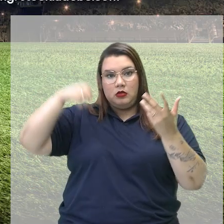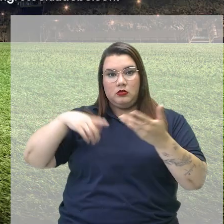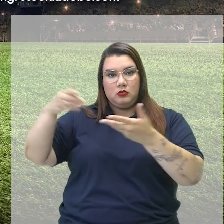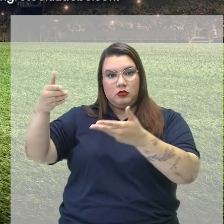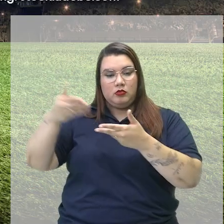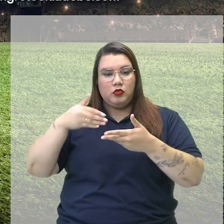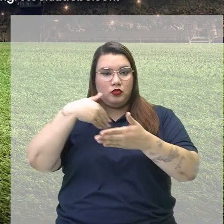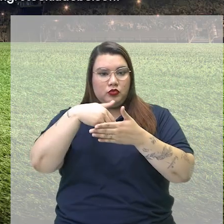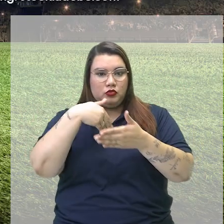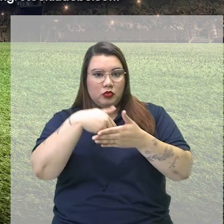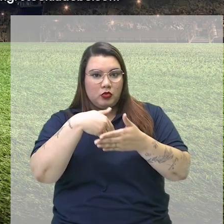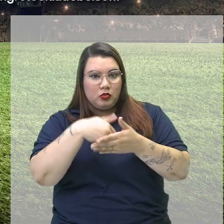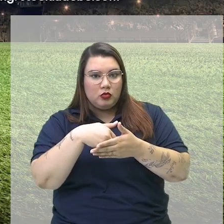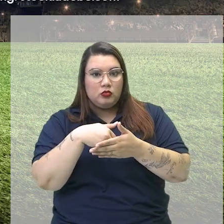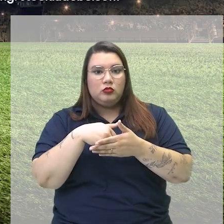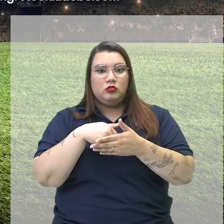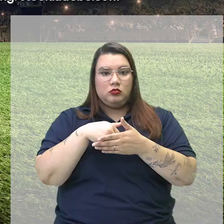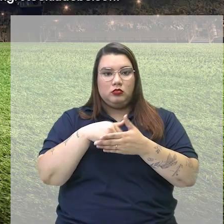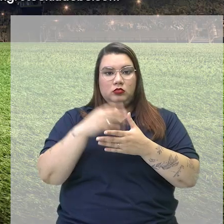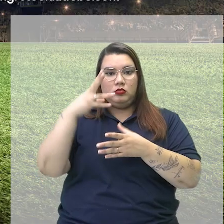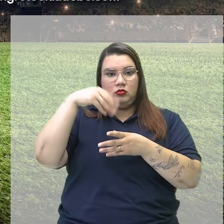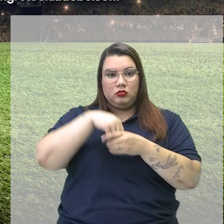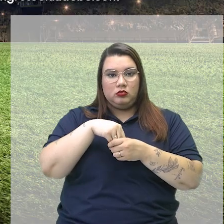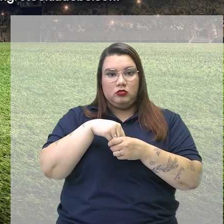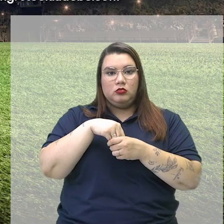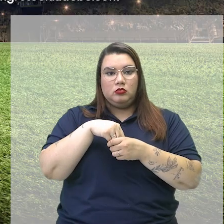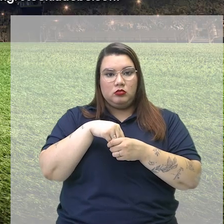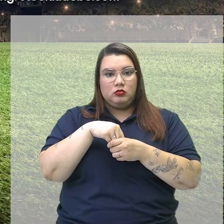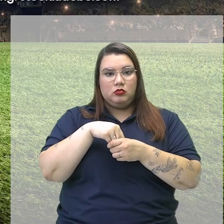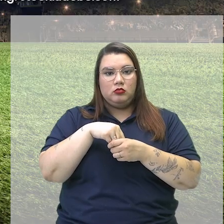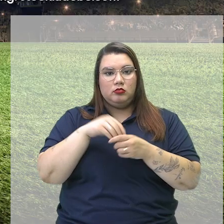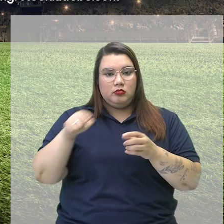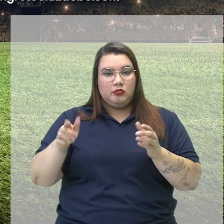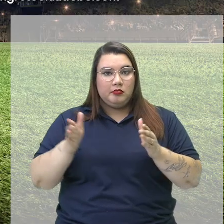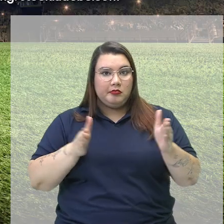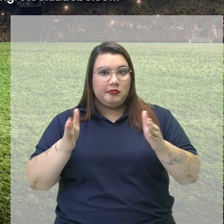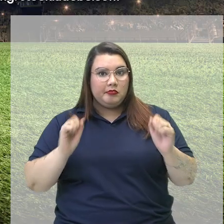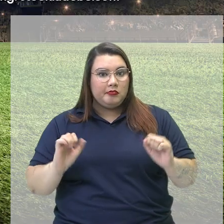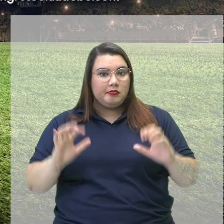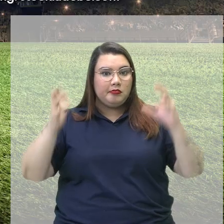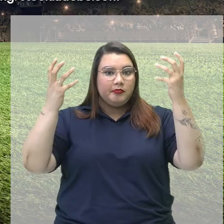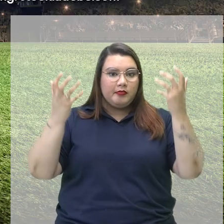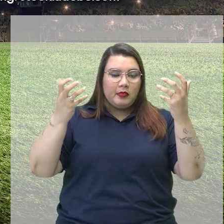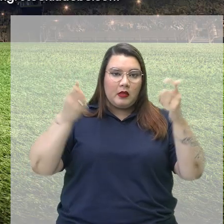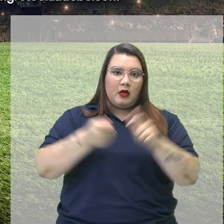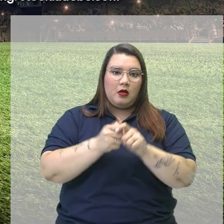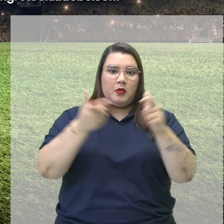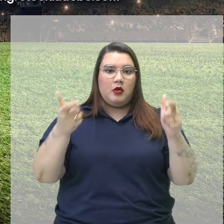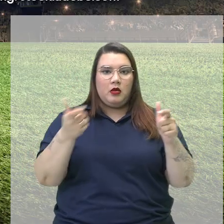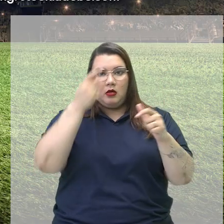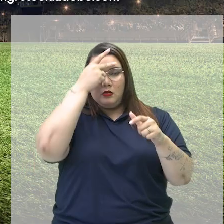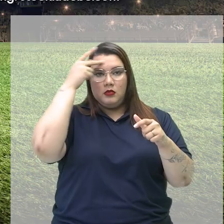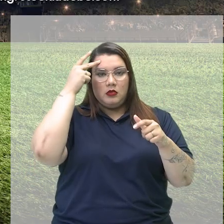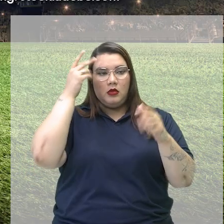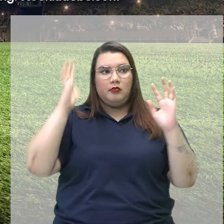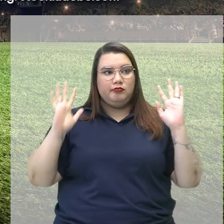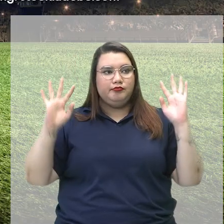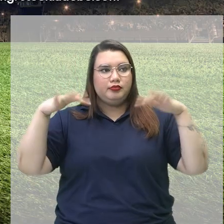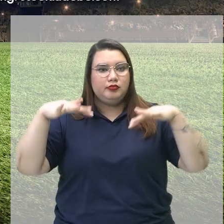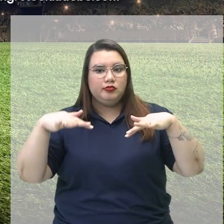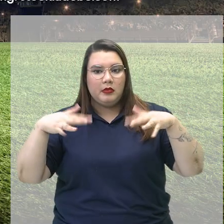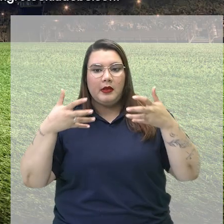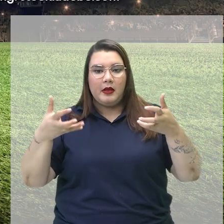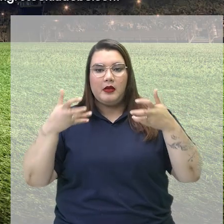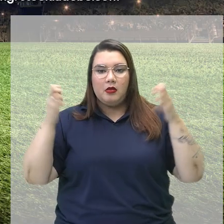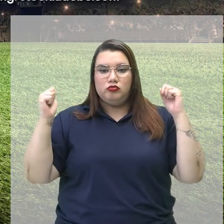jogos aí dentro desse evento, muitas pessoas despertaram o seu olhar para cá. Então,